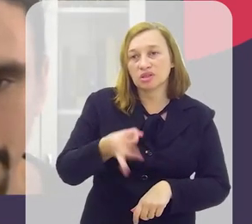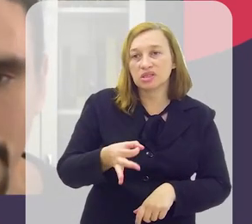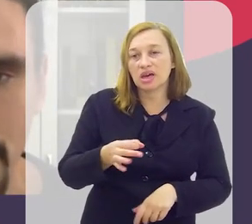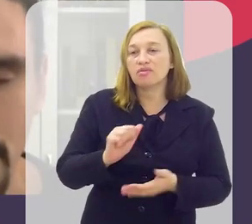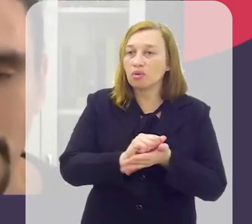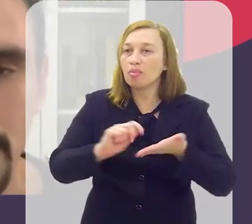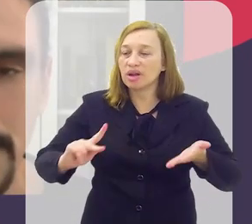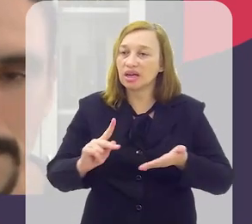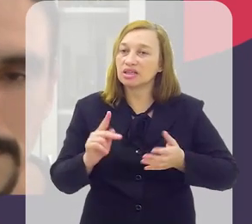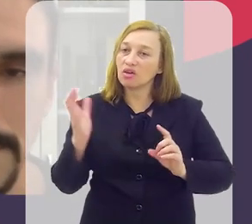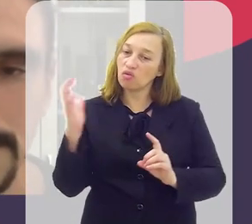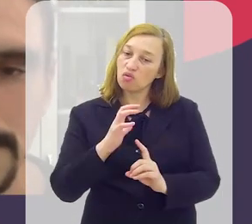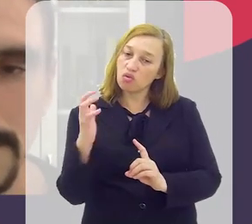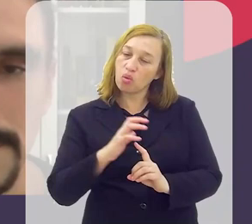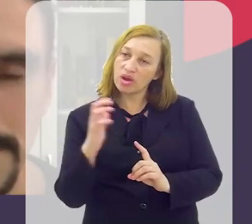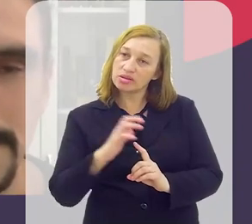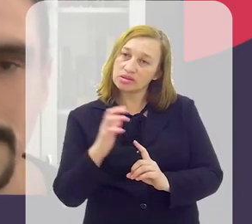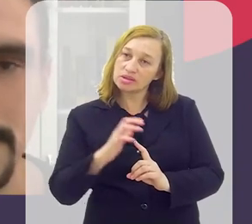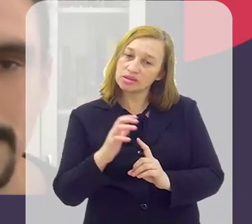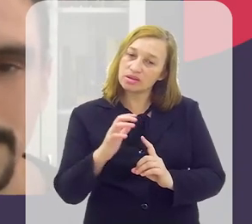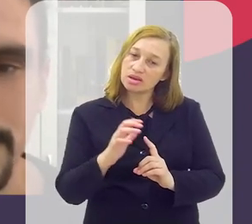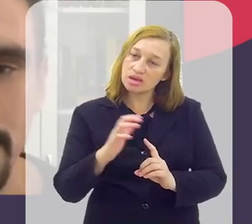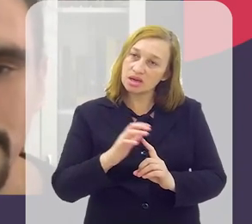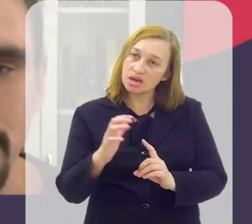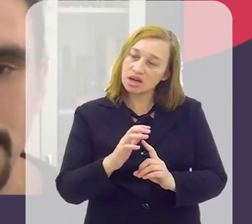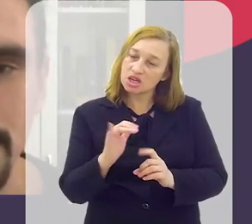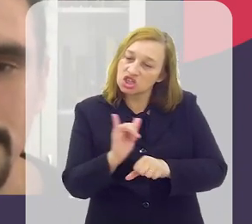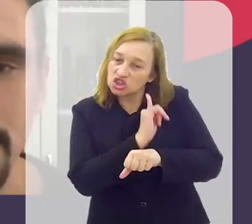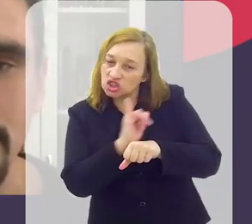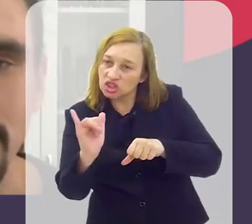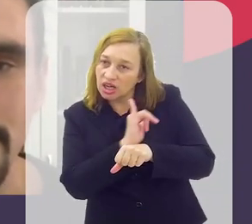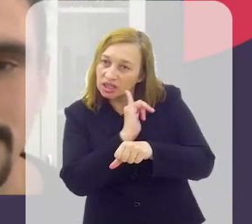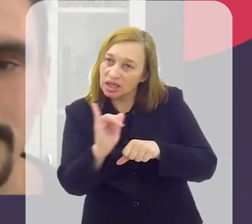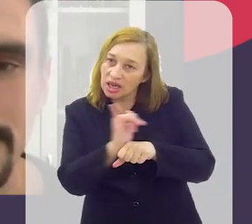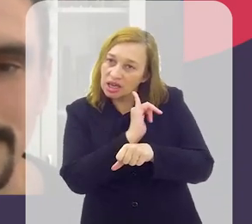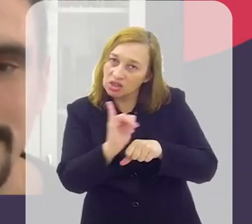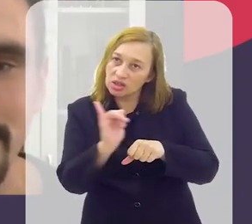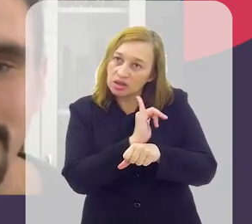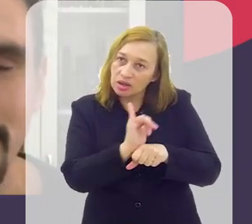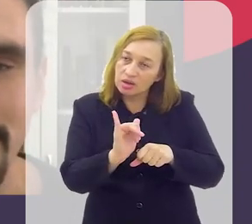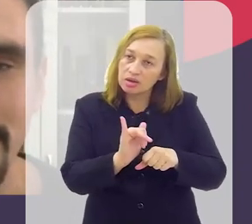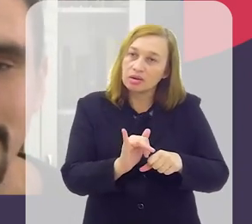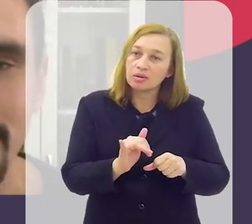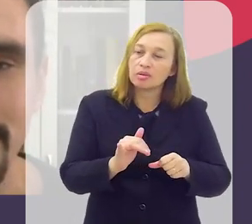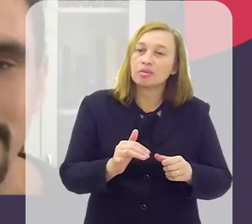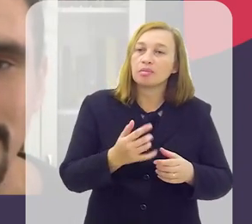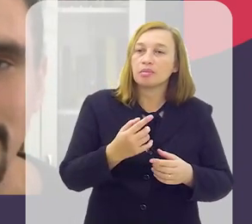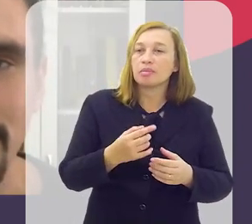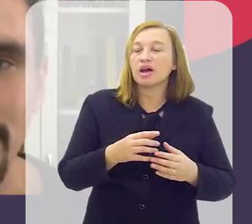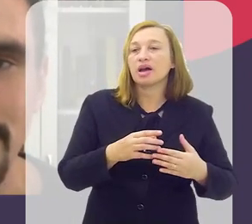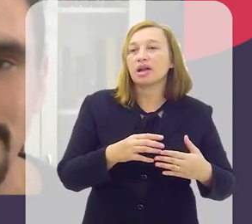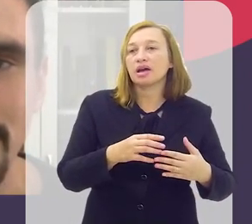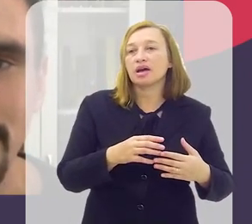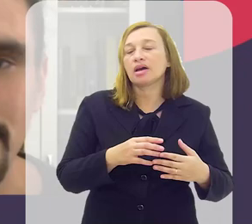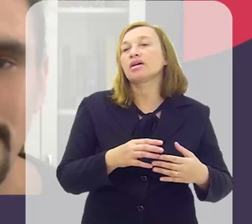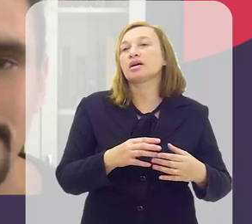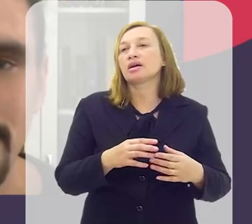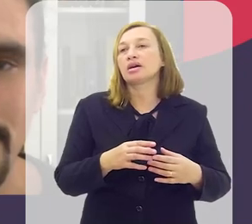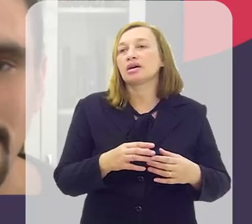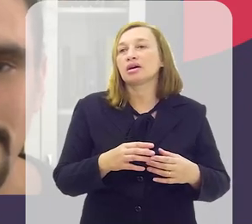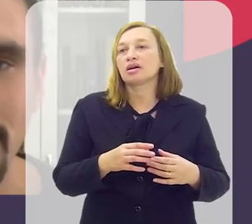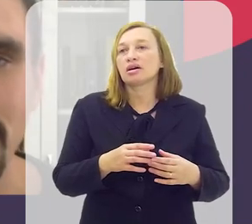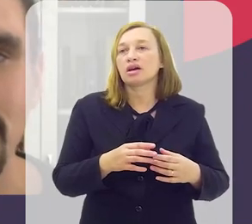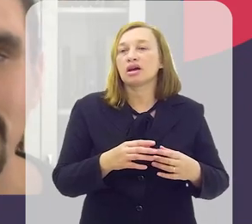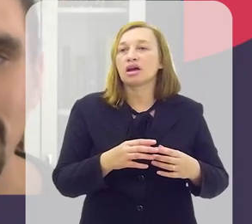não vai porque o aplicativo faz alguma malícia para poder tirar da mente do cara, né? Mexe logo aonde? No